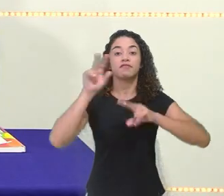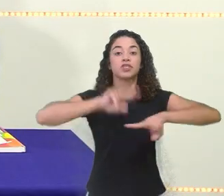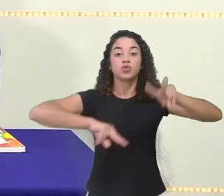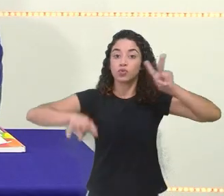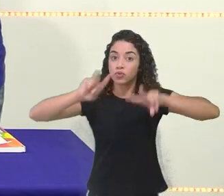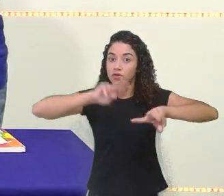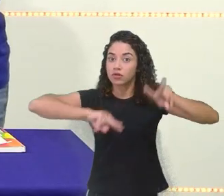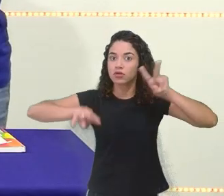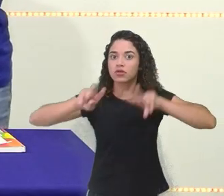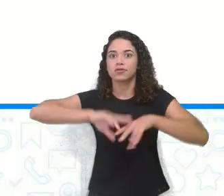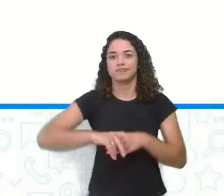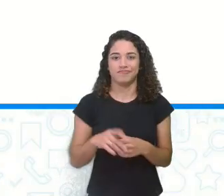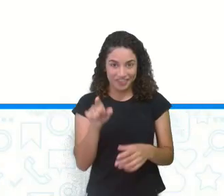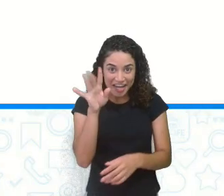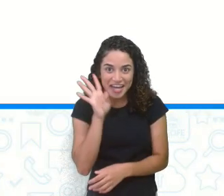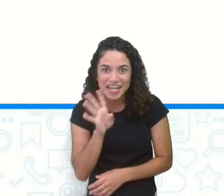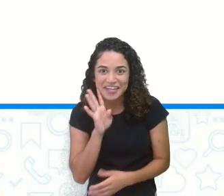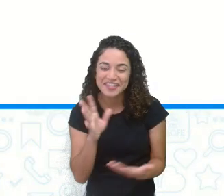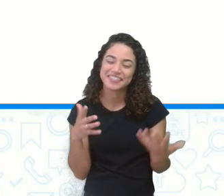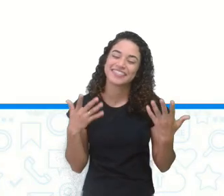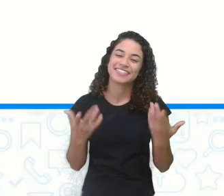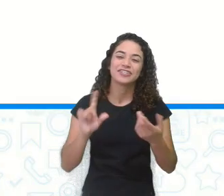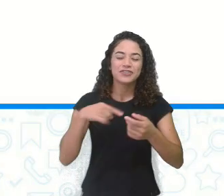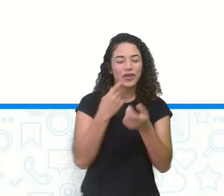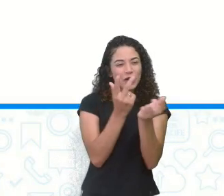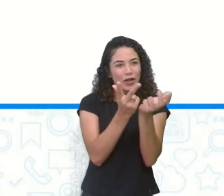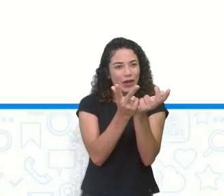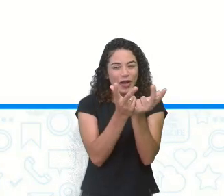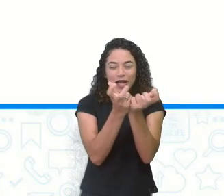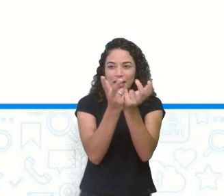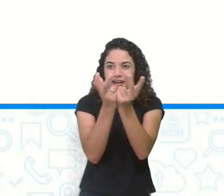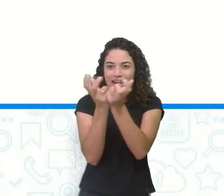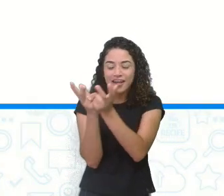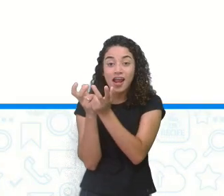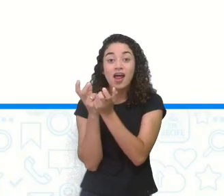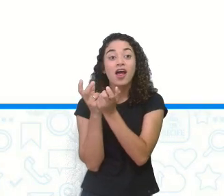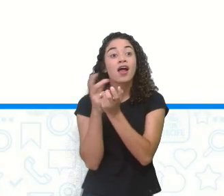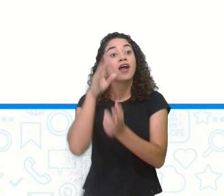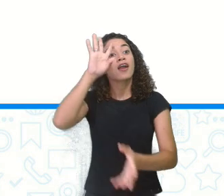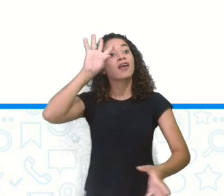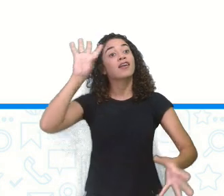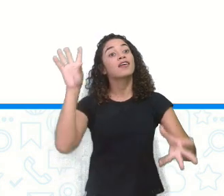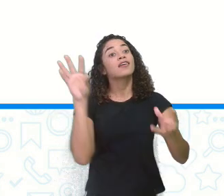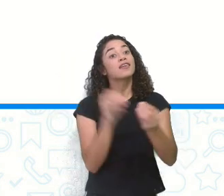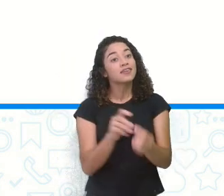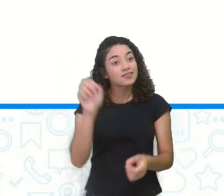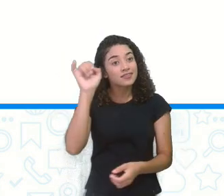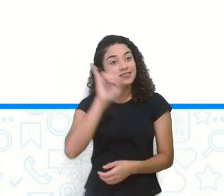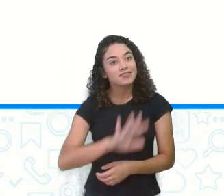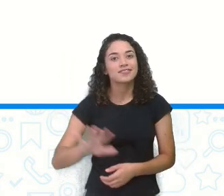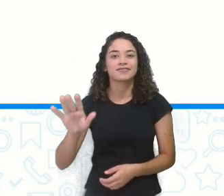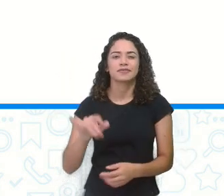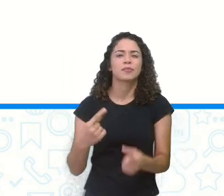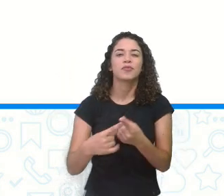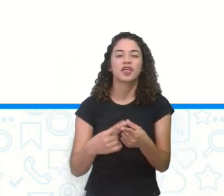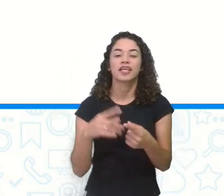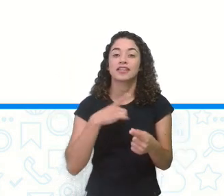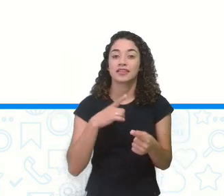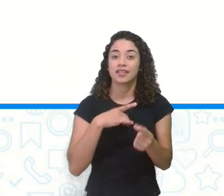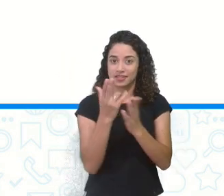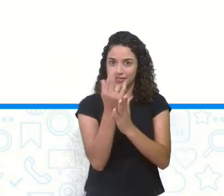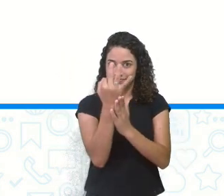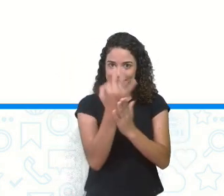Sandra. Vê que legal, a gente explora bem a imagem, tá? A gente tem o texto aí escrito, mas